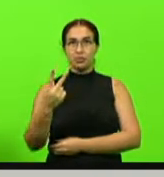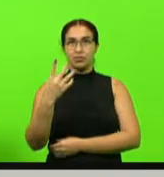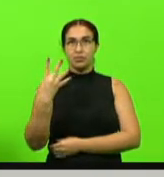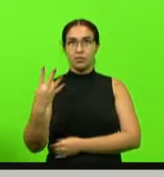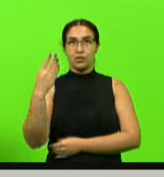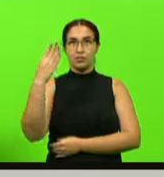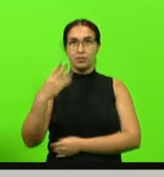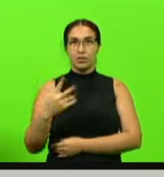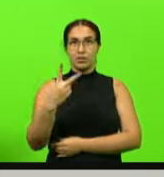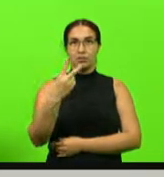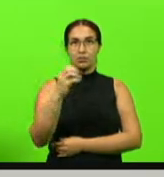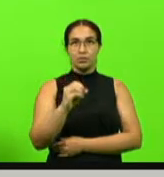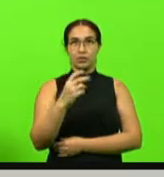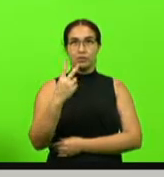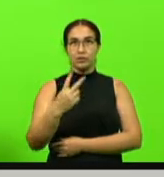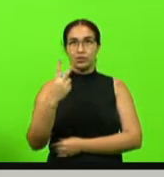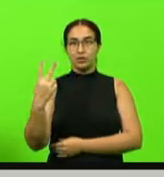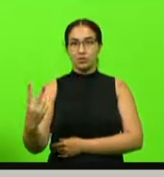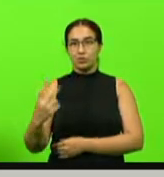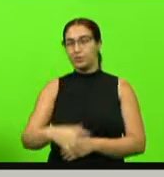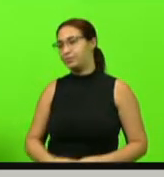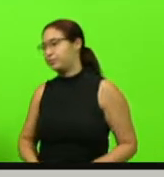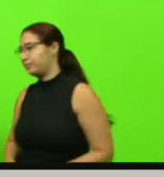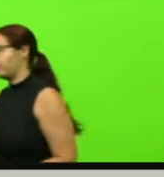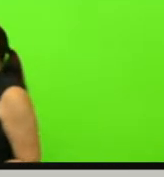SAP SAP